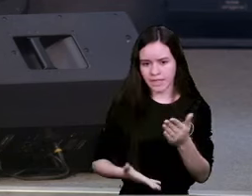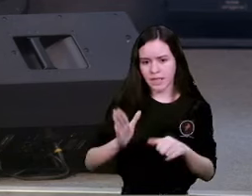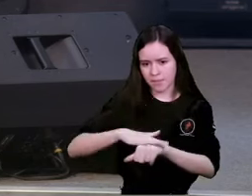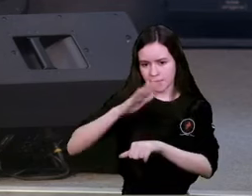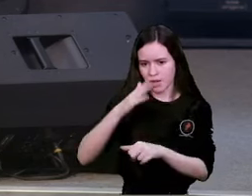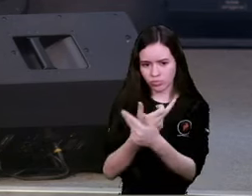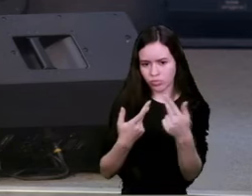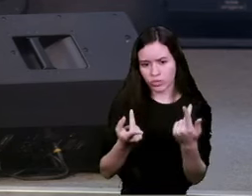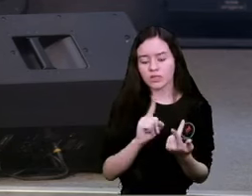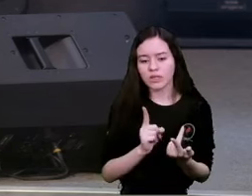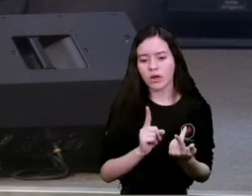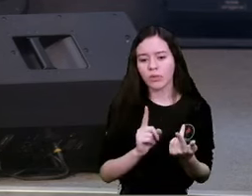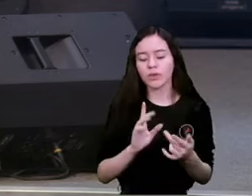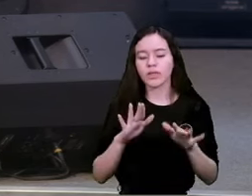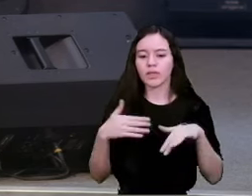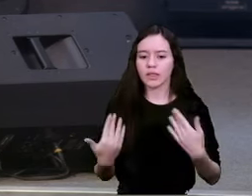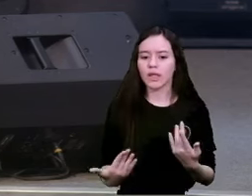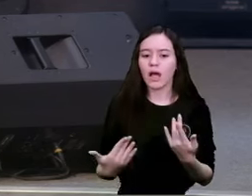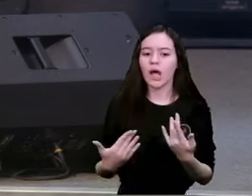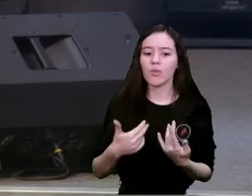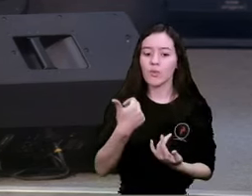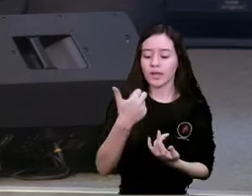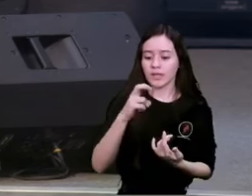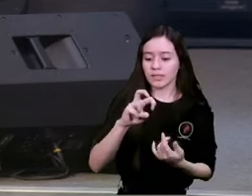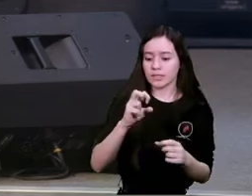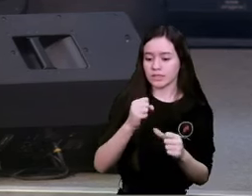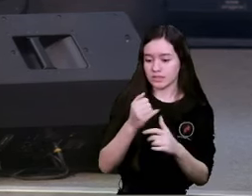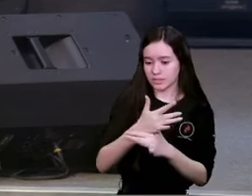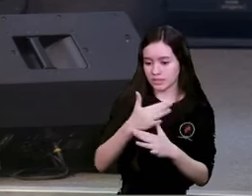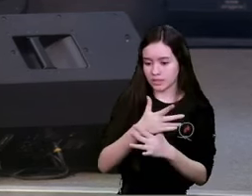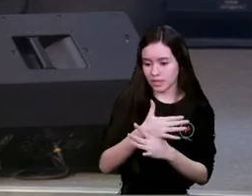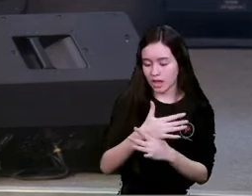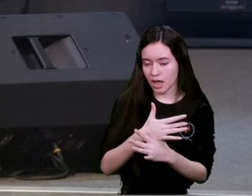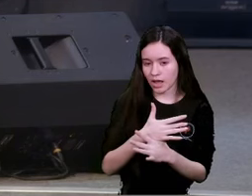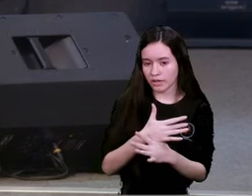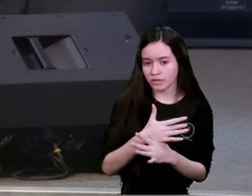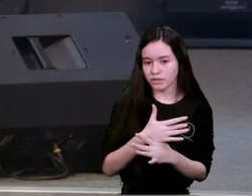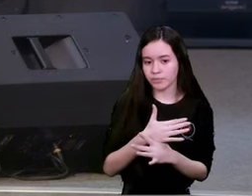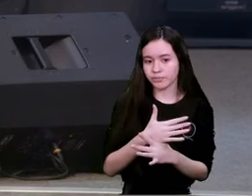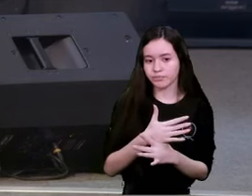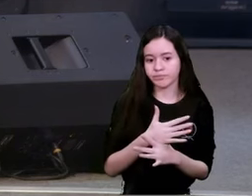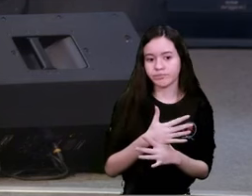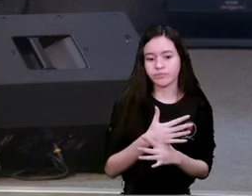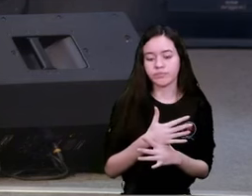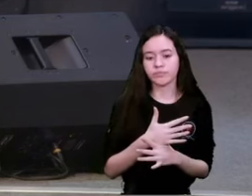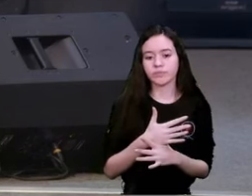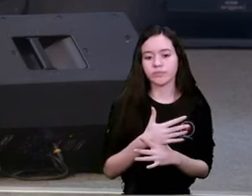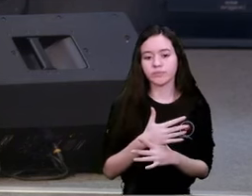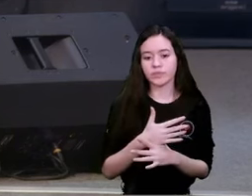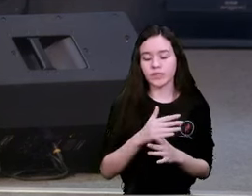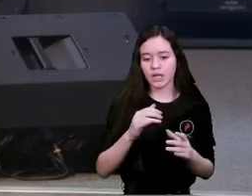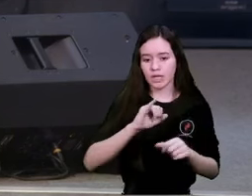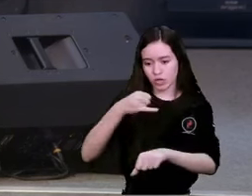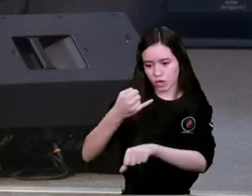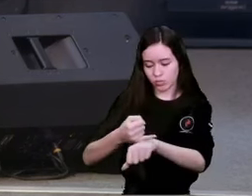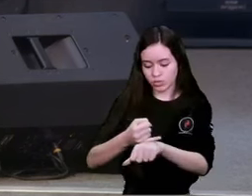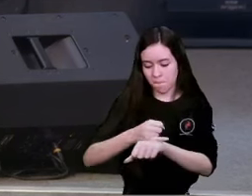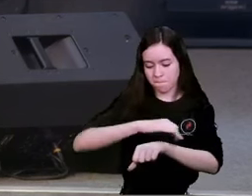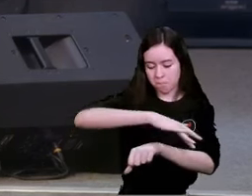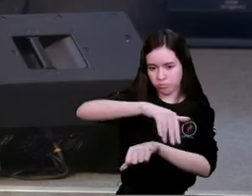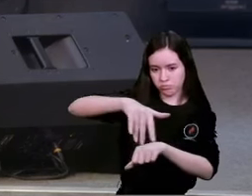perdido. Então ele vai pegar 15 cidades, que geograficamente falando, estão ao redor de Jerusalém.